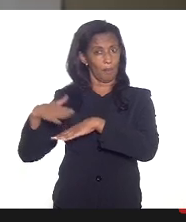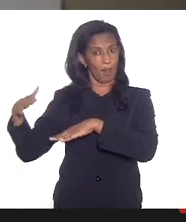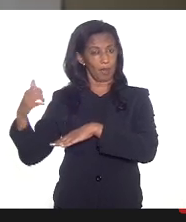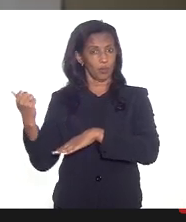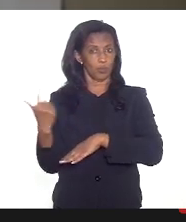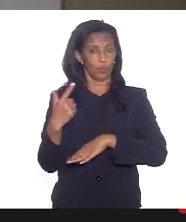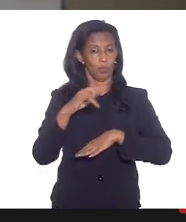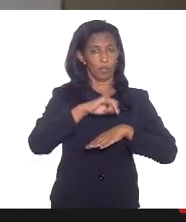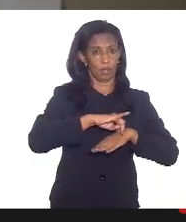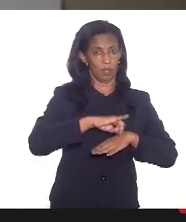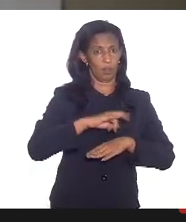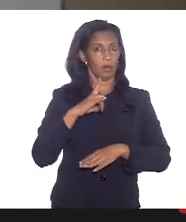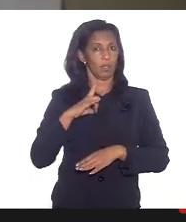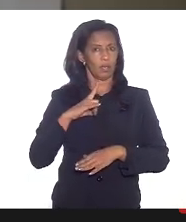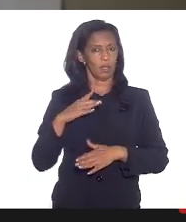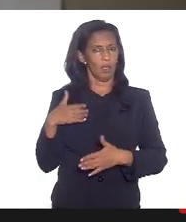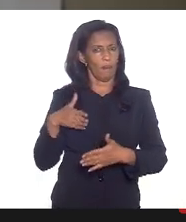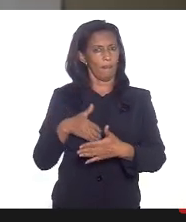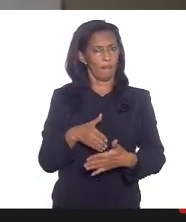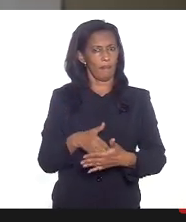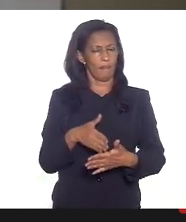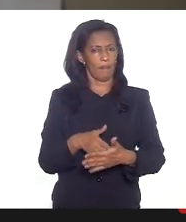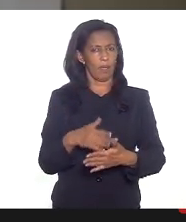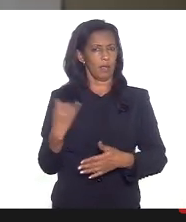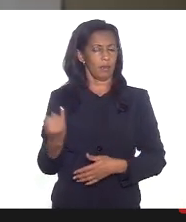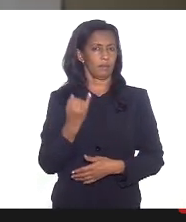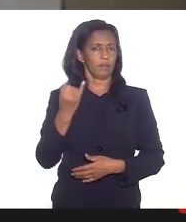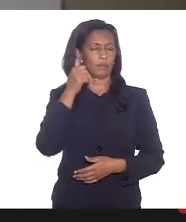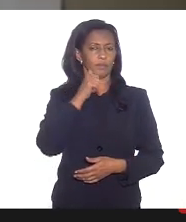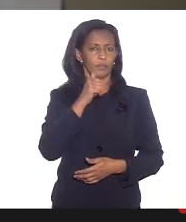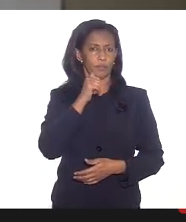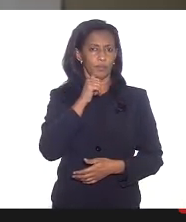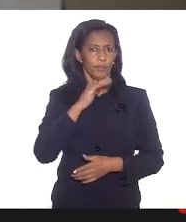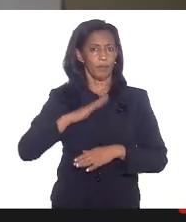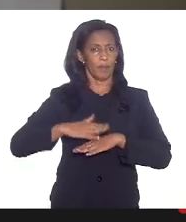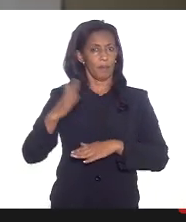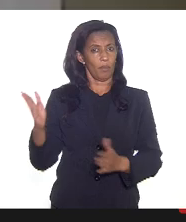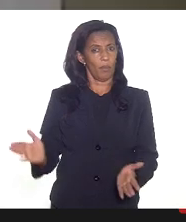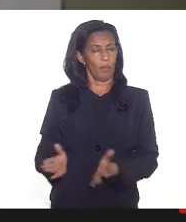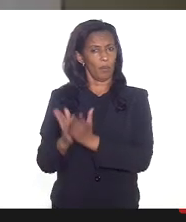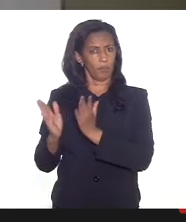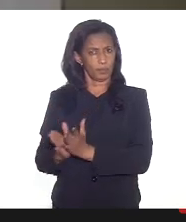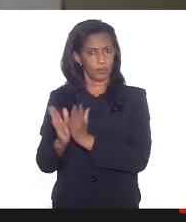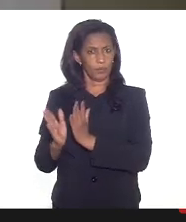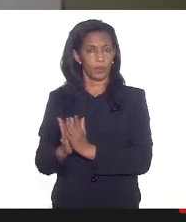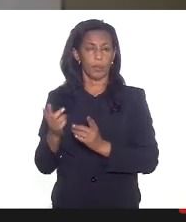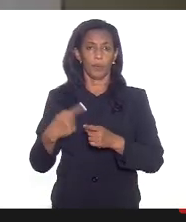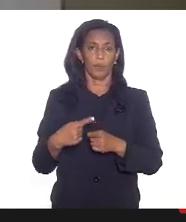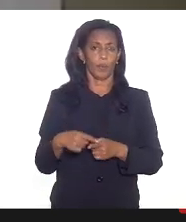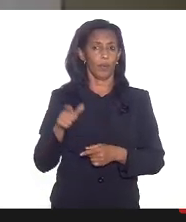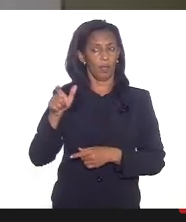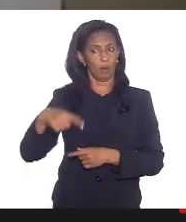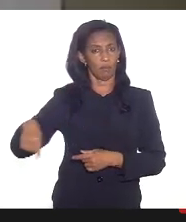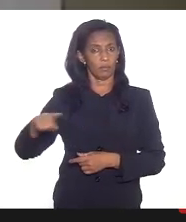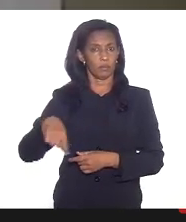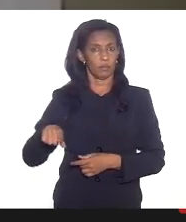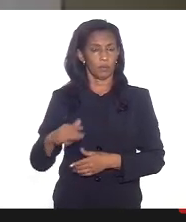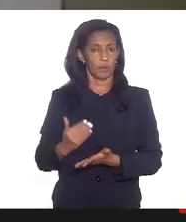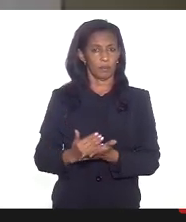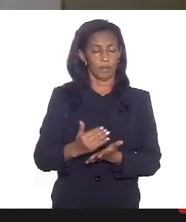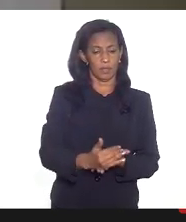capital que existisse uma barreira de acesso importante para as mulheres mais vulneráveis porque elas é